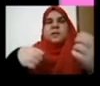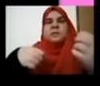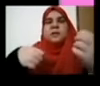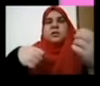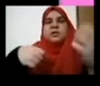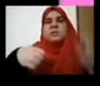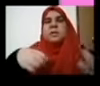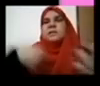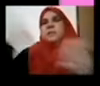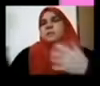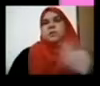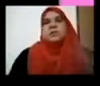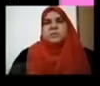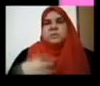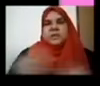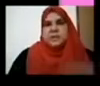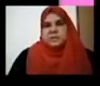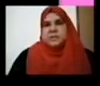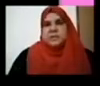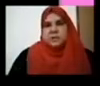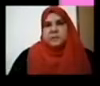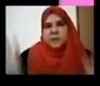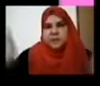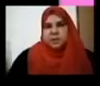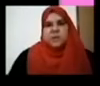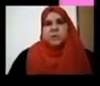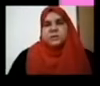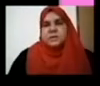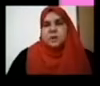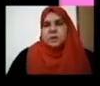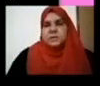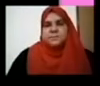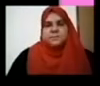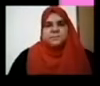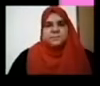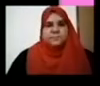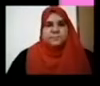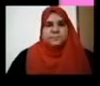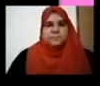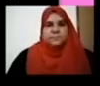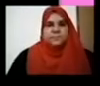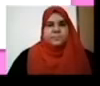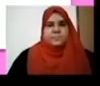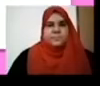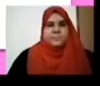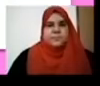x mais y, x menos 3. Aí não, né? Aí já é outra história.